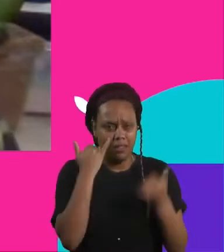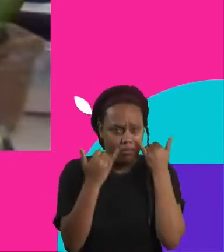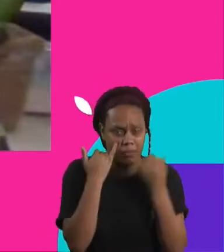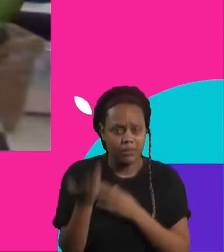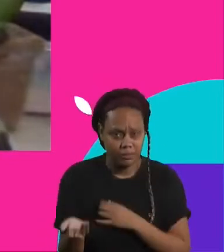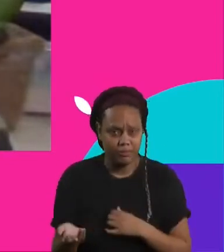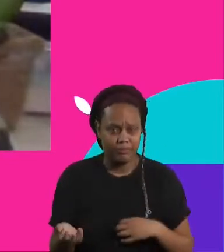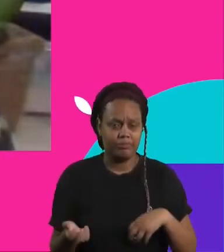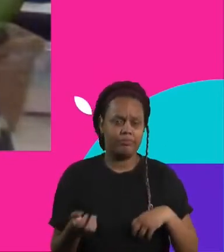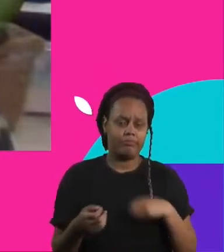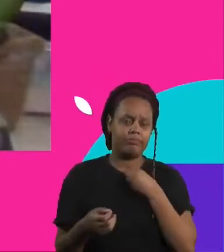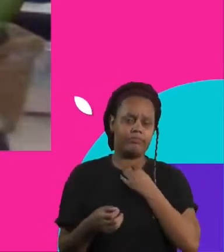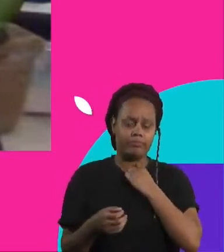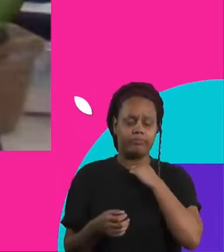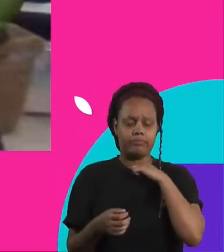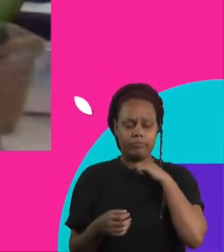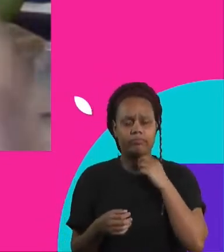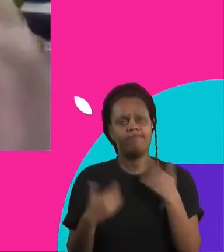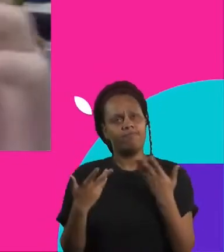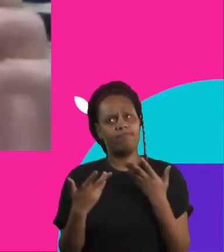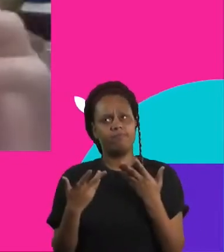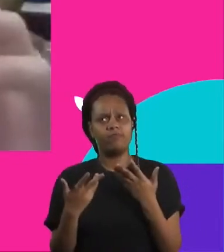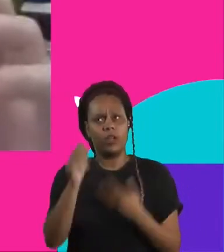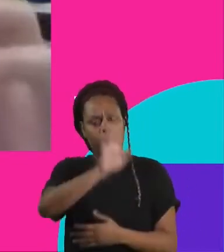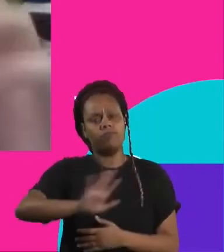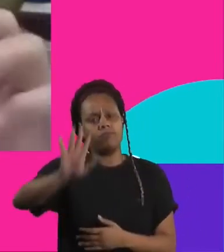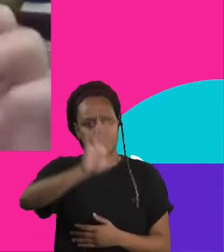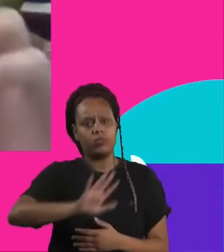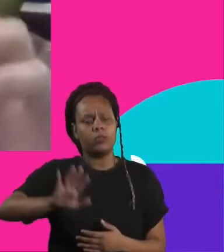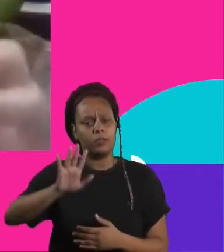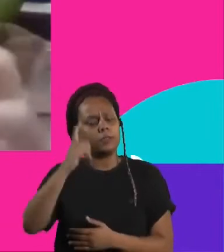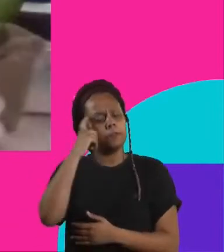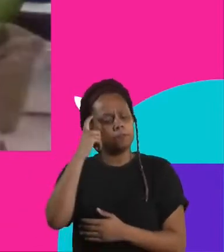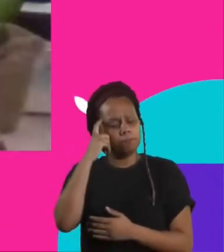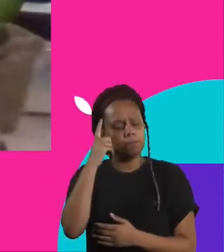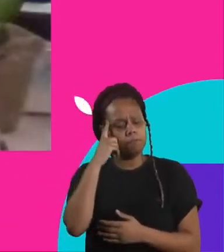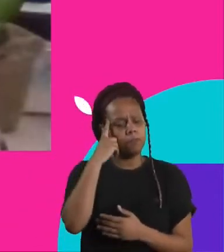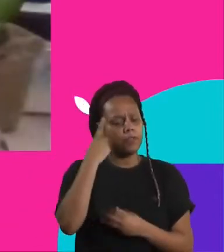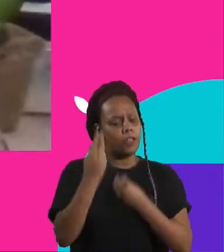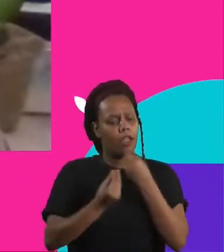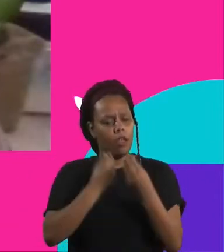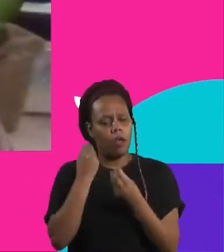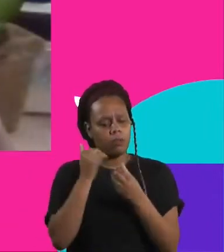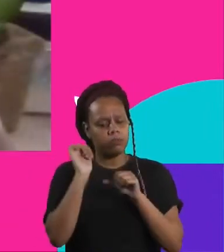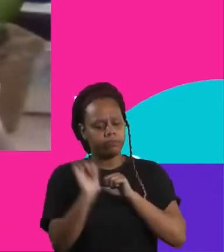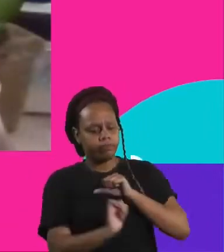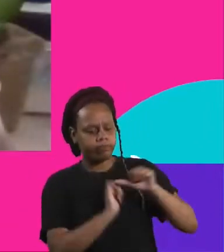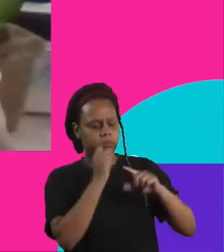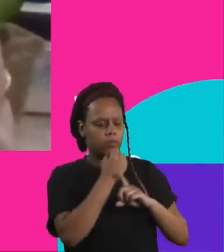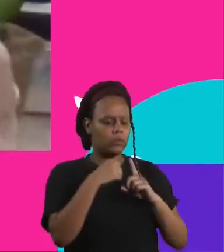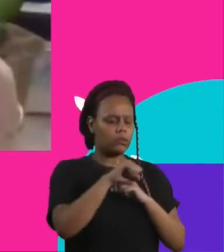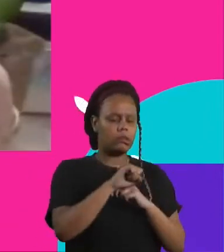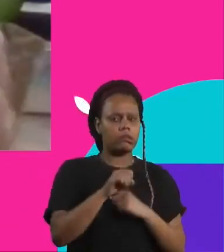no geral, quando as organizações pensam nessa medição de resultados ou de transformações sociais, é muito uma